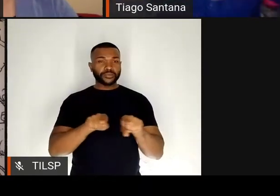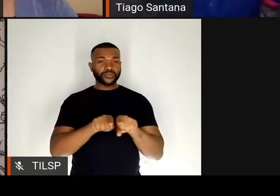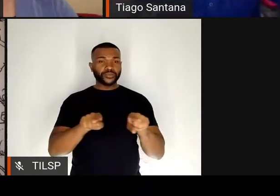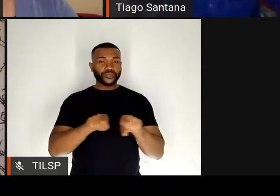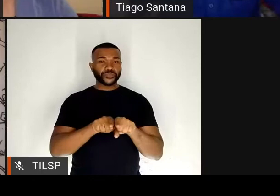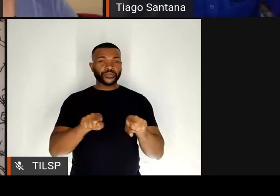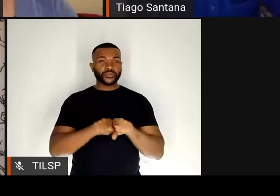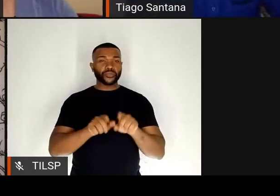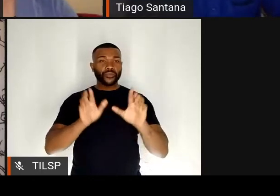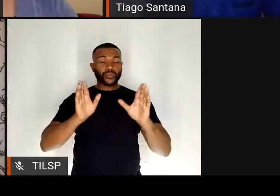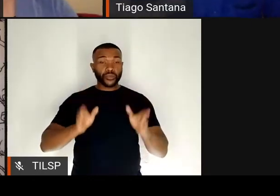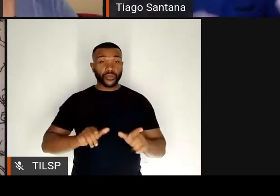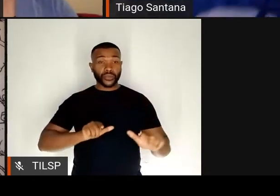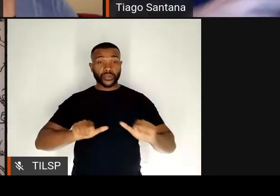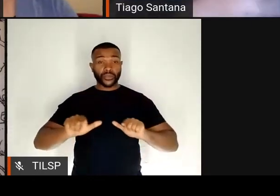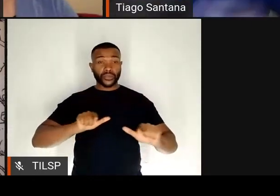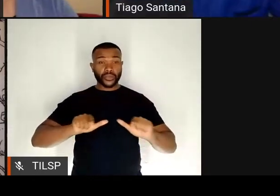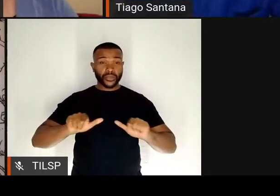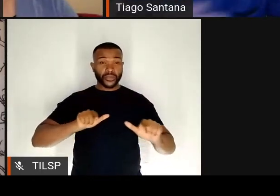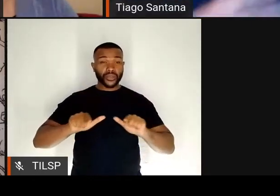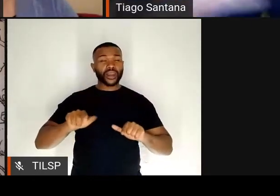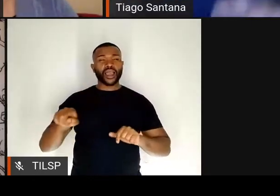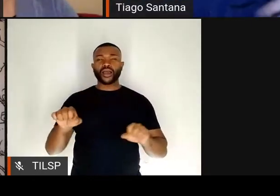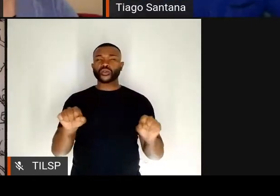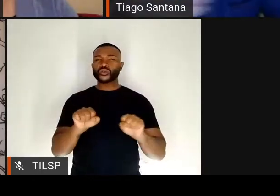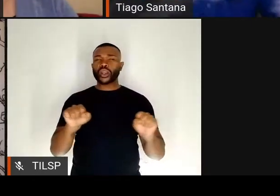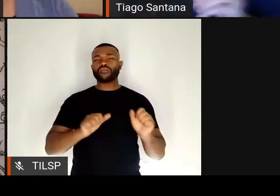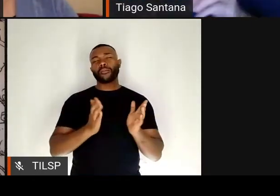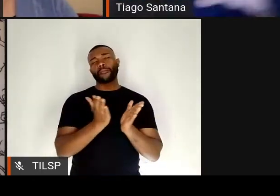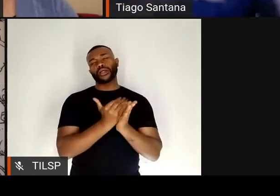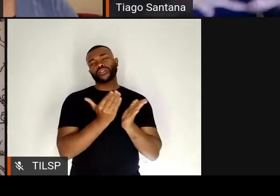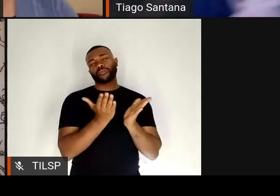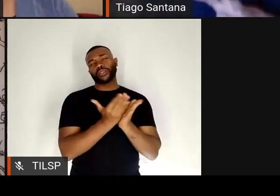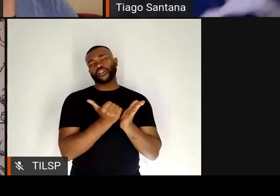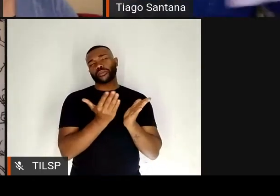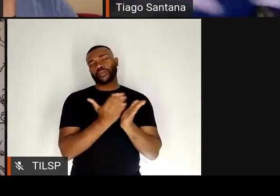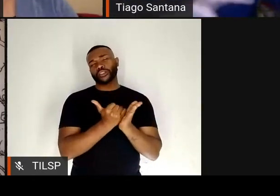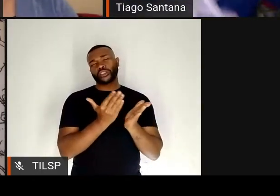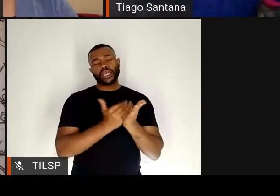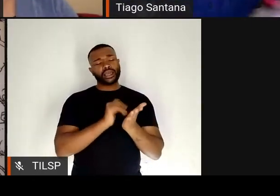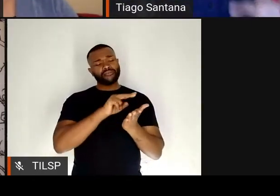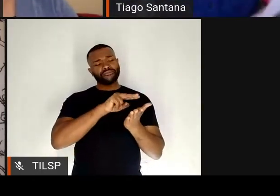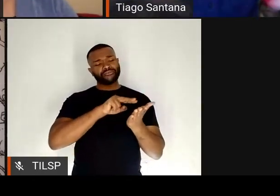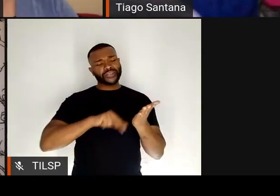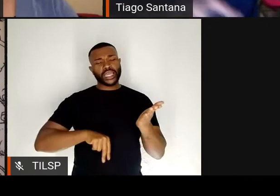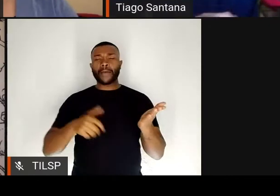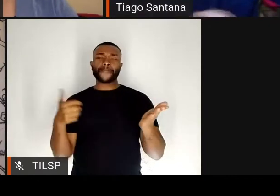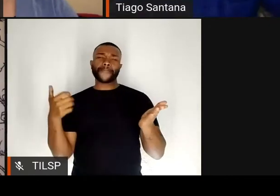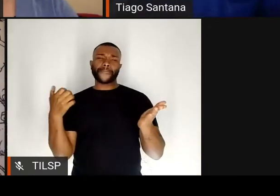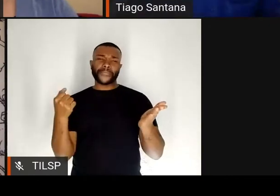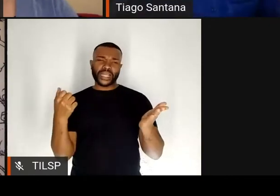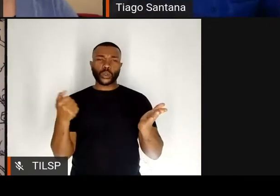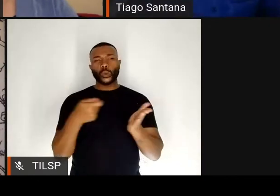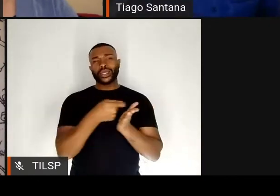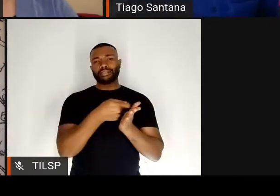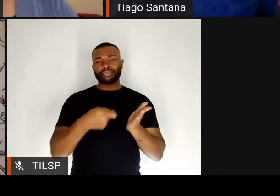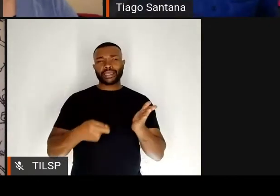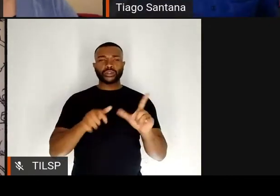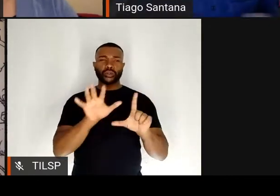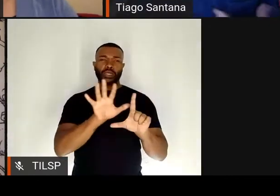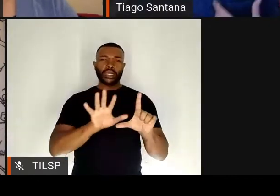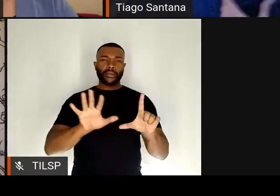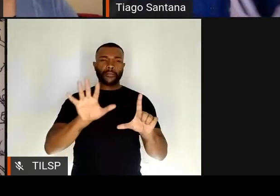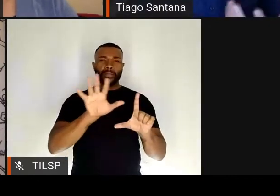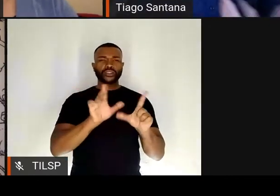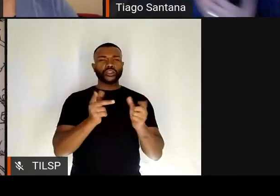trabalhava e adorava paginar também e ver onde as massas de branco, texto, imagem. Então, isso são